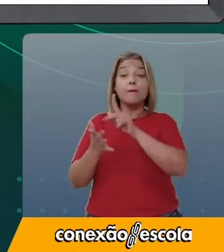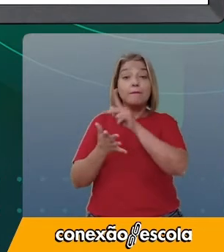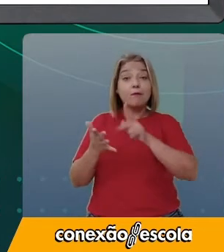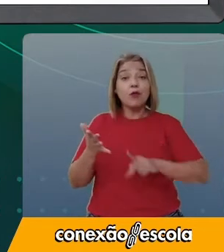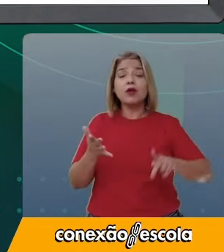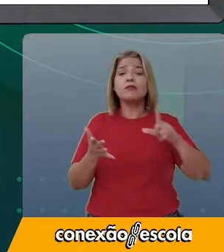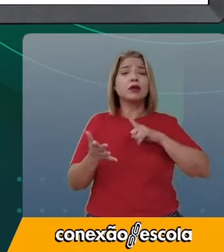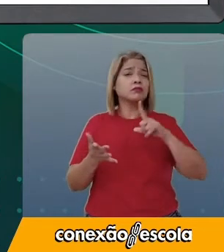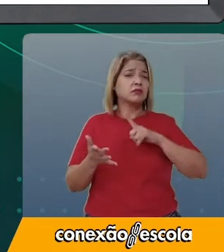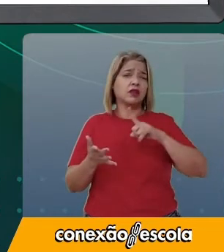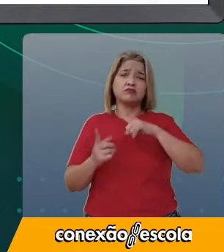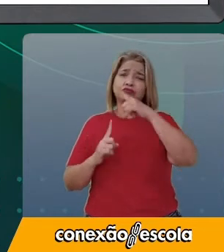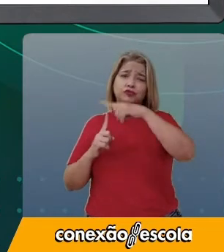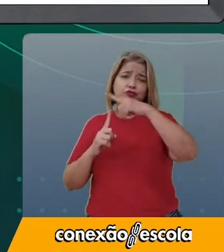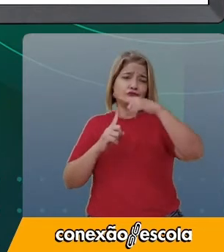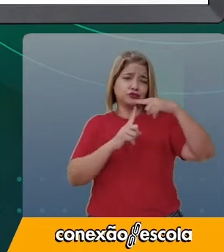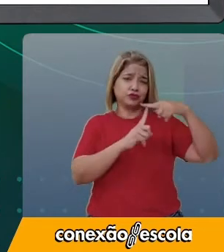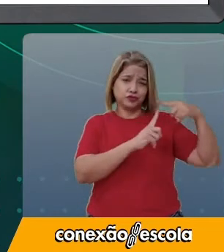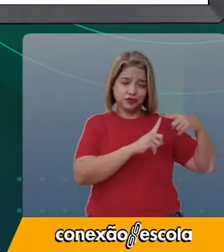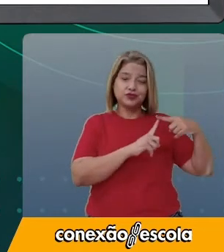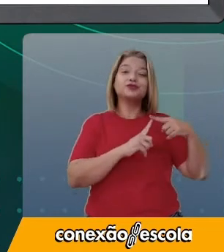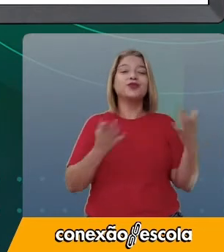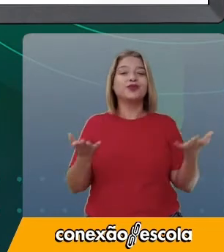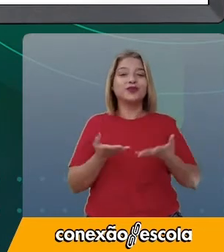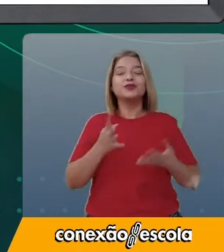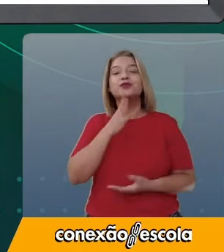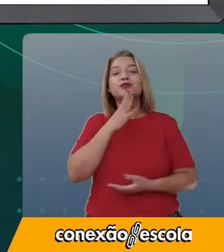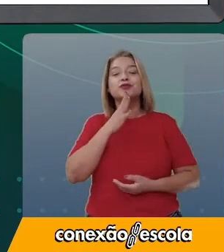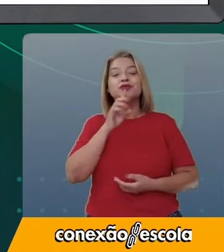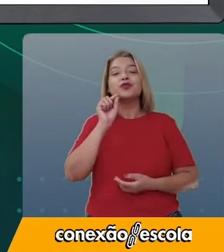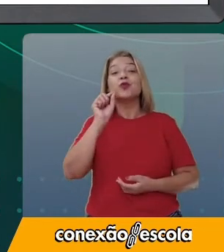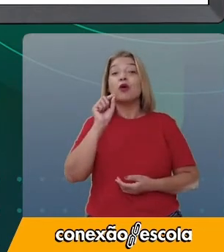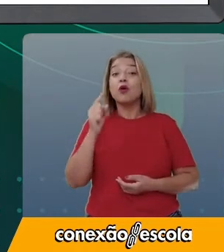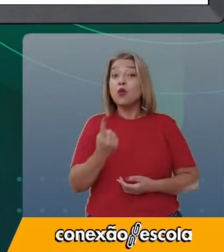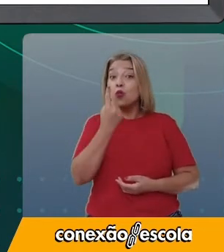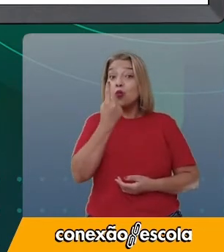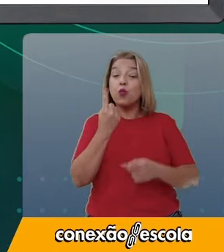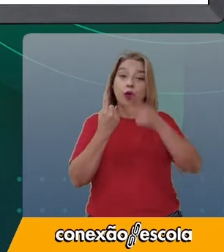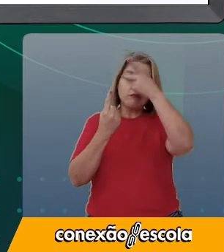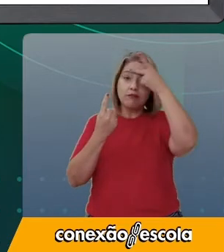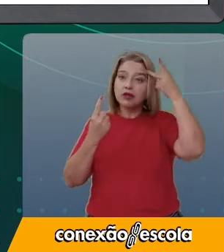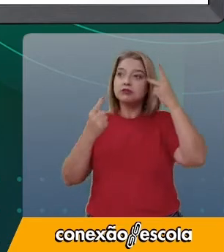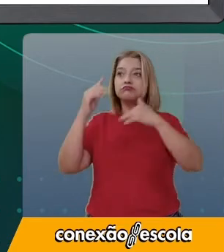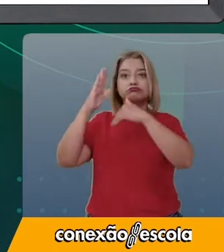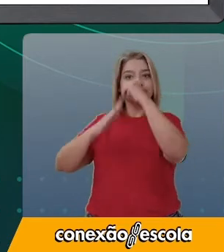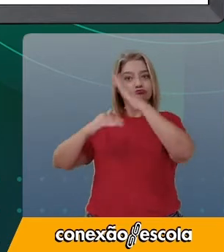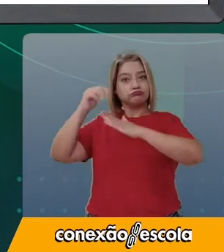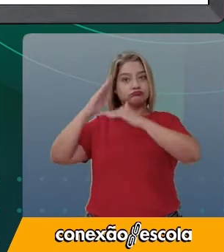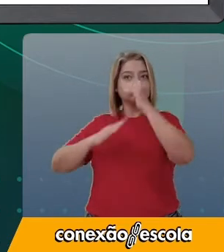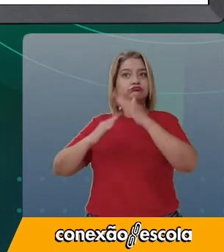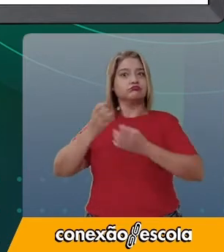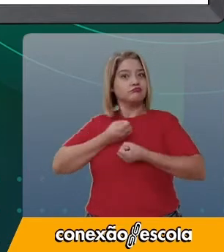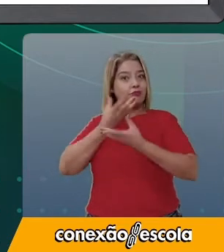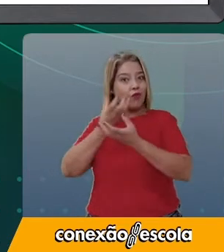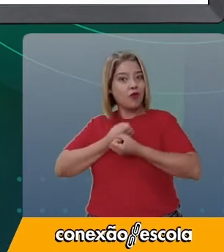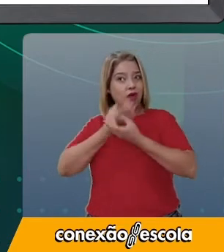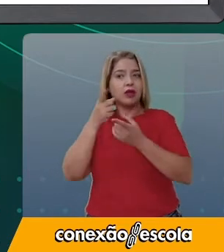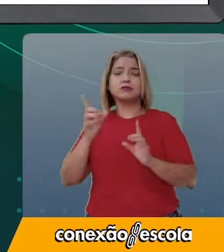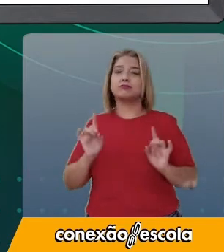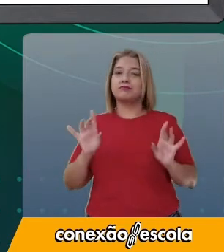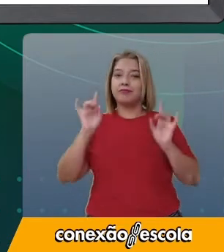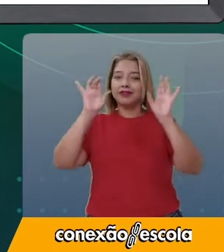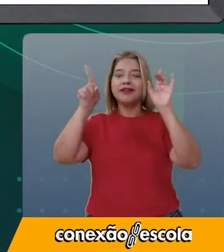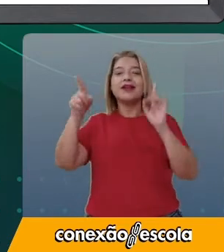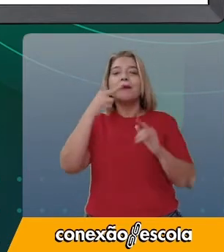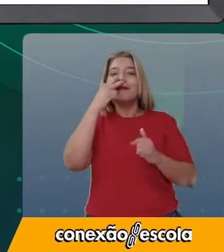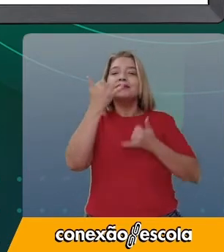de todo jeito. E hoje nós vamos conhecer um poeta muito especial e que ele brinca com